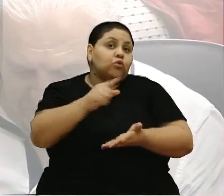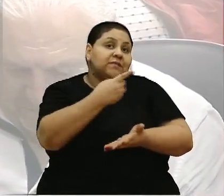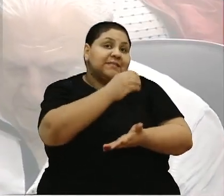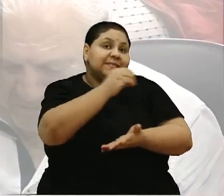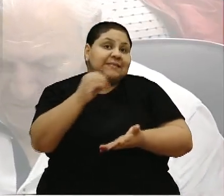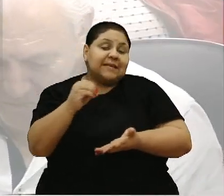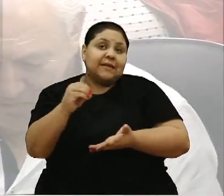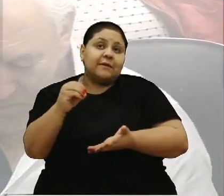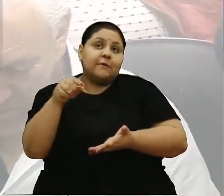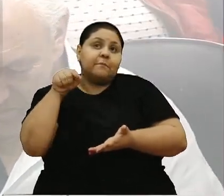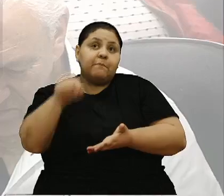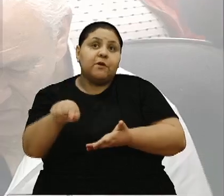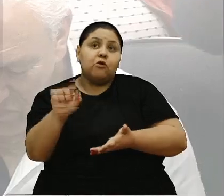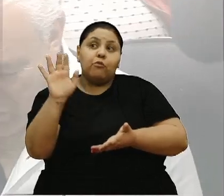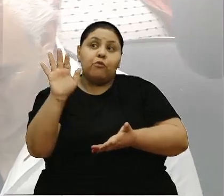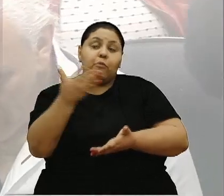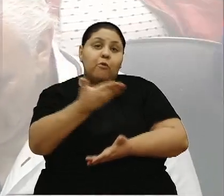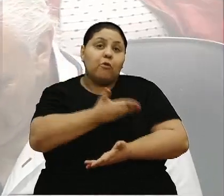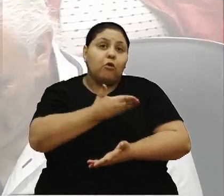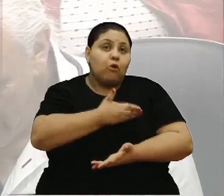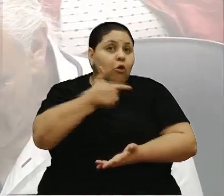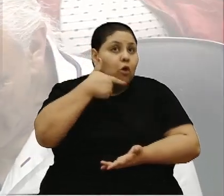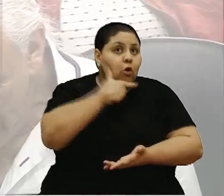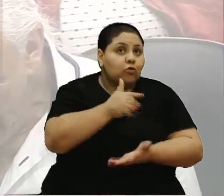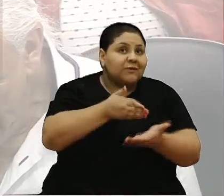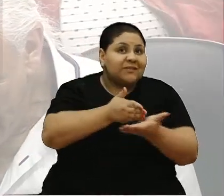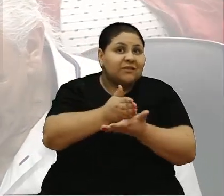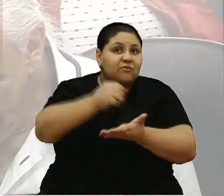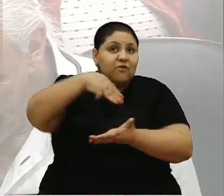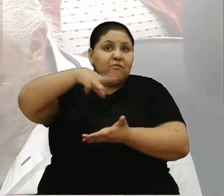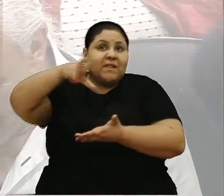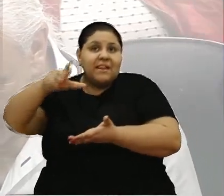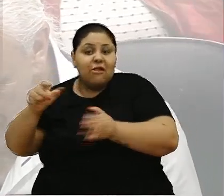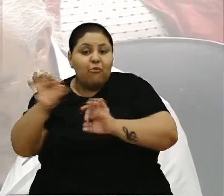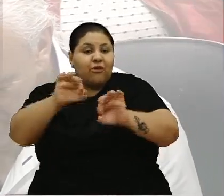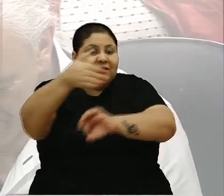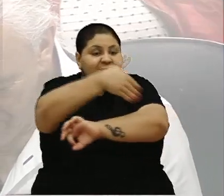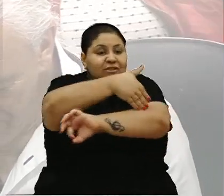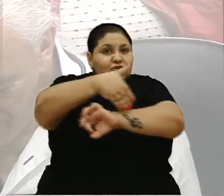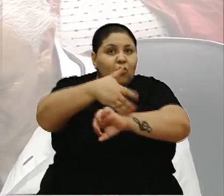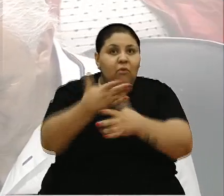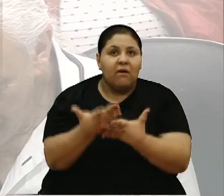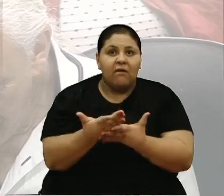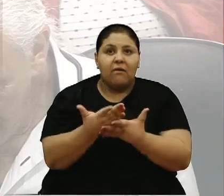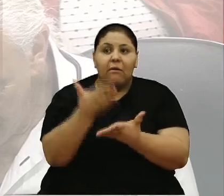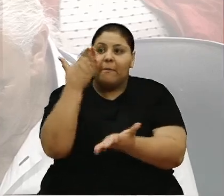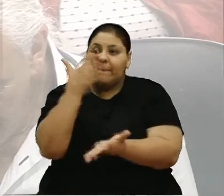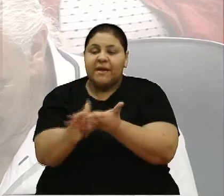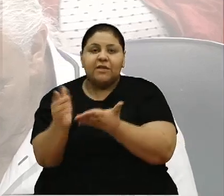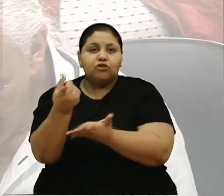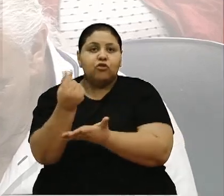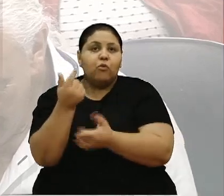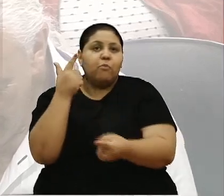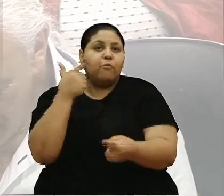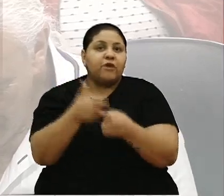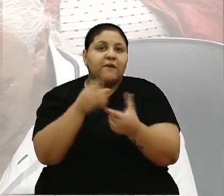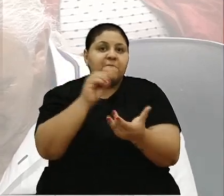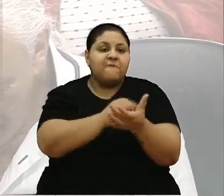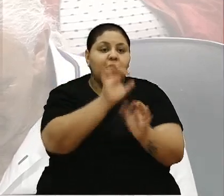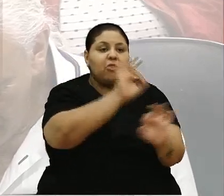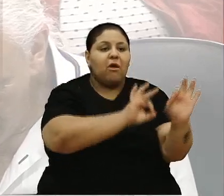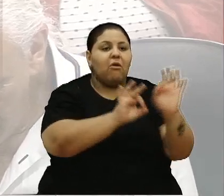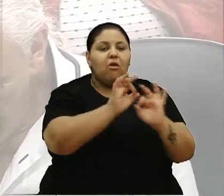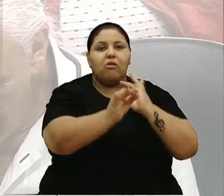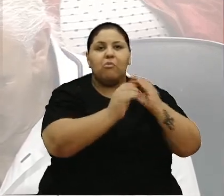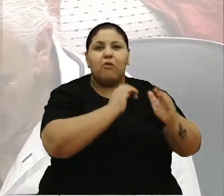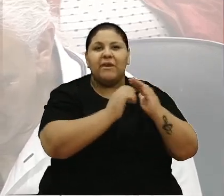amiga, perderam. Consegui R$500 mil para asfaltar uma rua no Cristo Redentor, perderam a verba. Porque não tem plano de mobilidade urbana, não